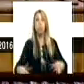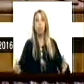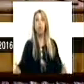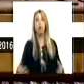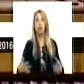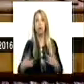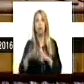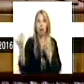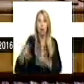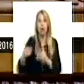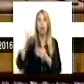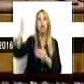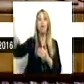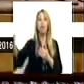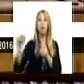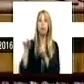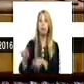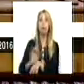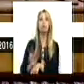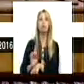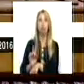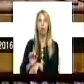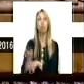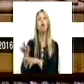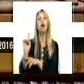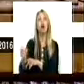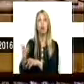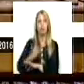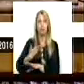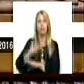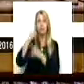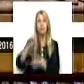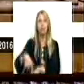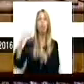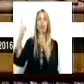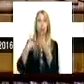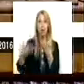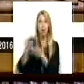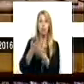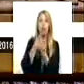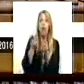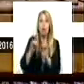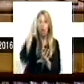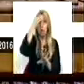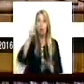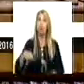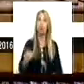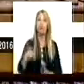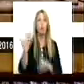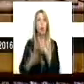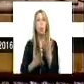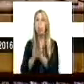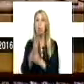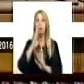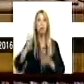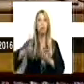sobretudo externos, e que destes, desde logo, a dívida pública, cuja renegociação, do ponto de vista dos Verdes, continua na ordem